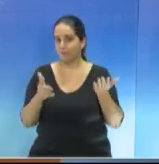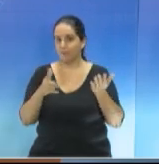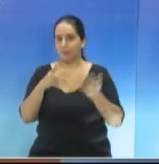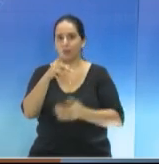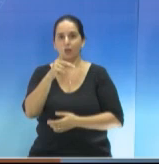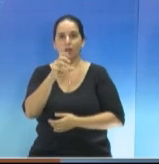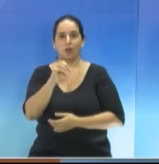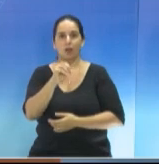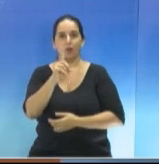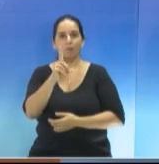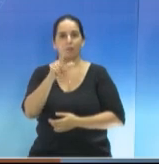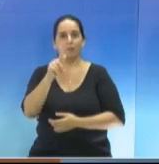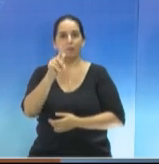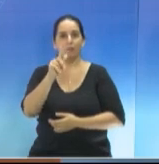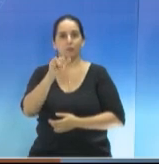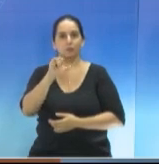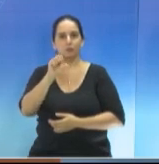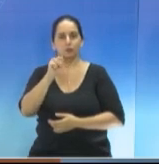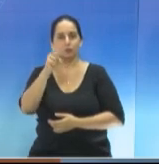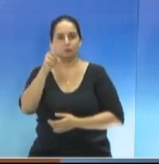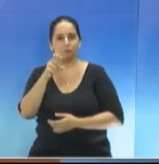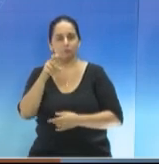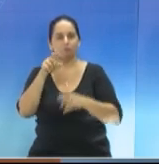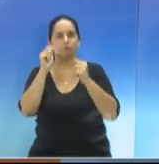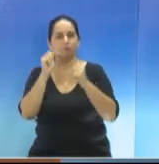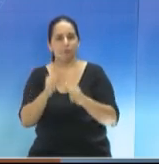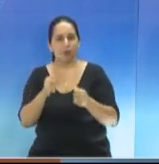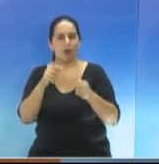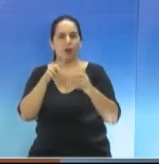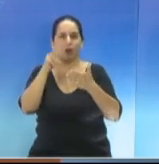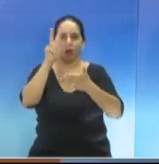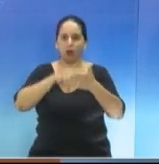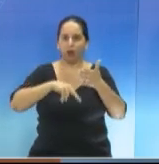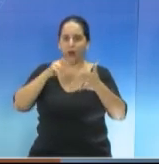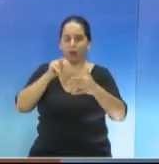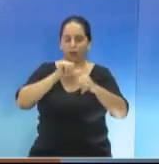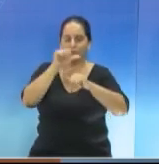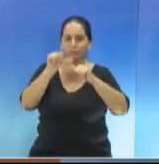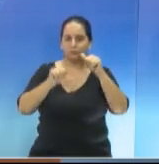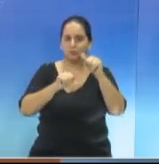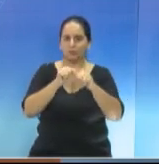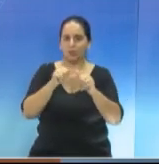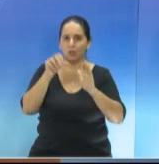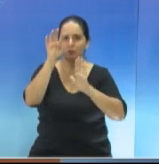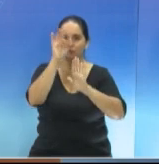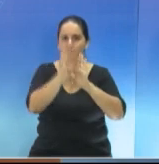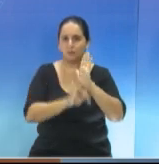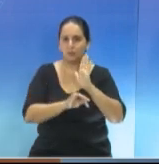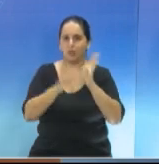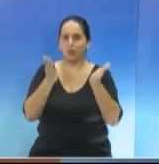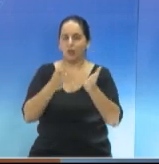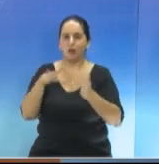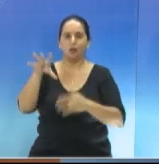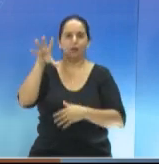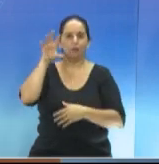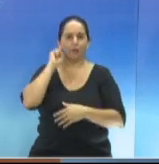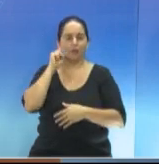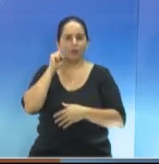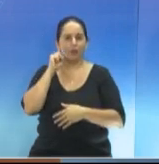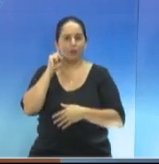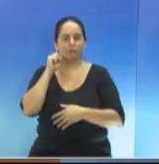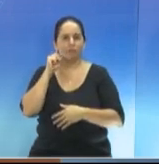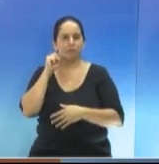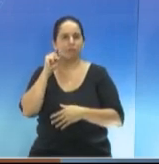né? Podcast. Você que às vezes gostaria de mudar seu tipo de leitura e você quer ouvir